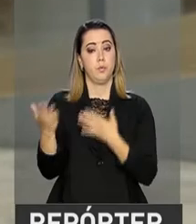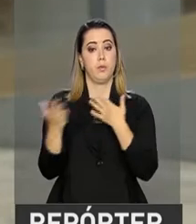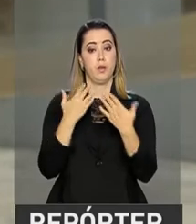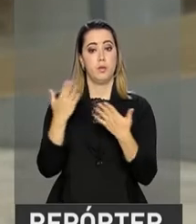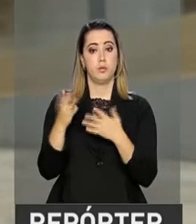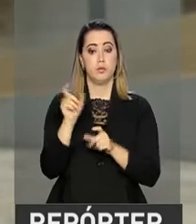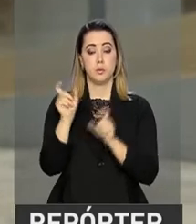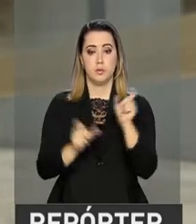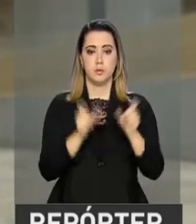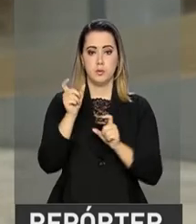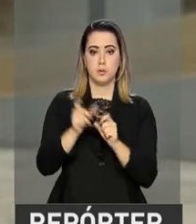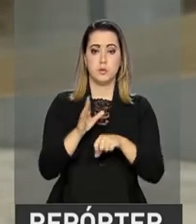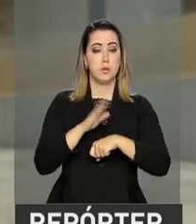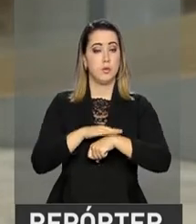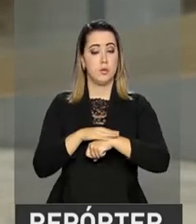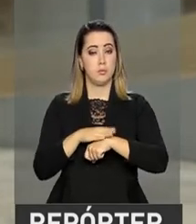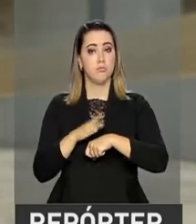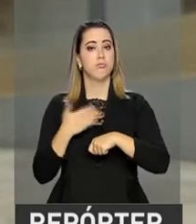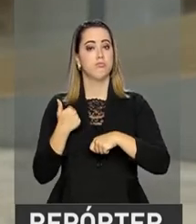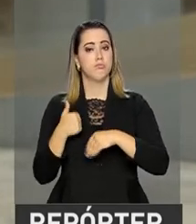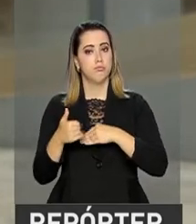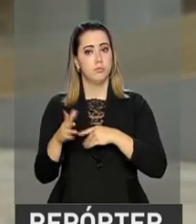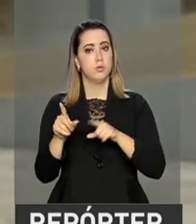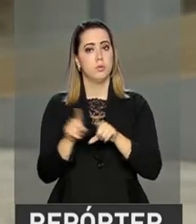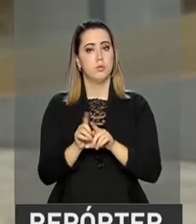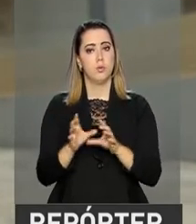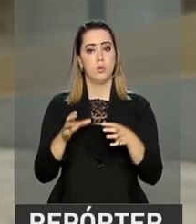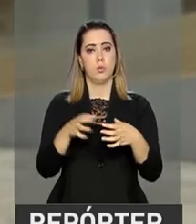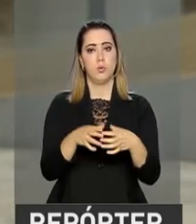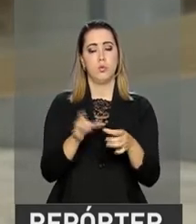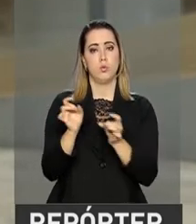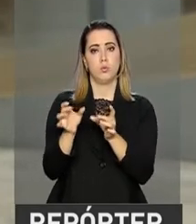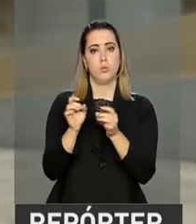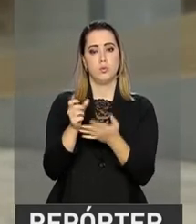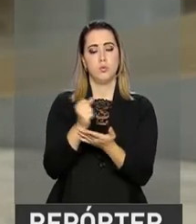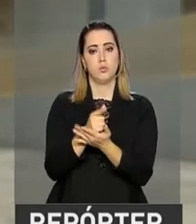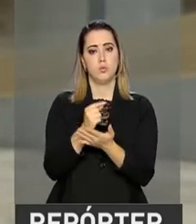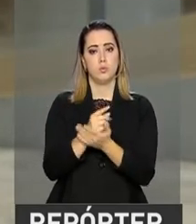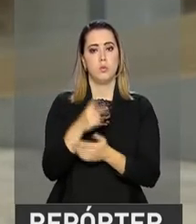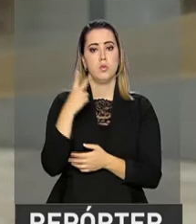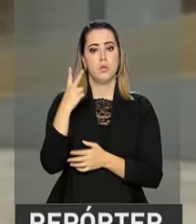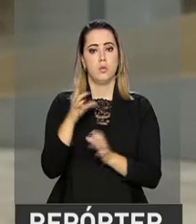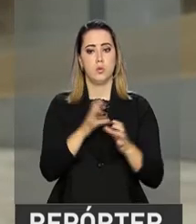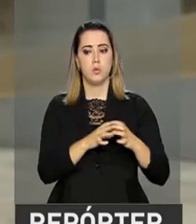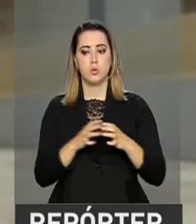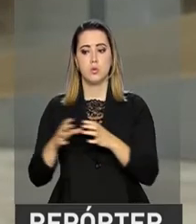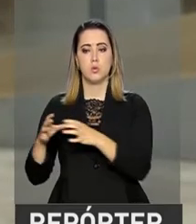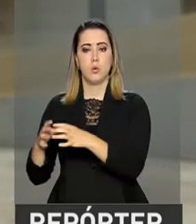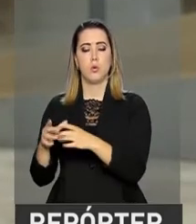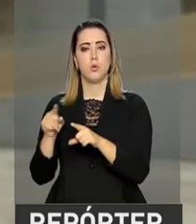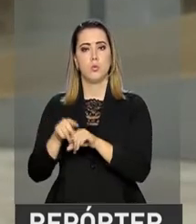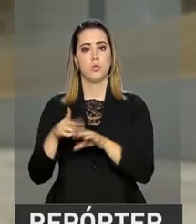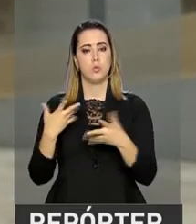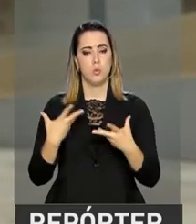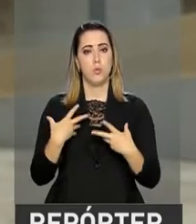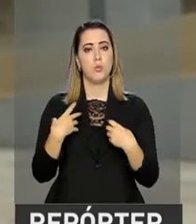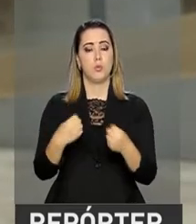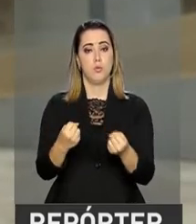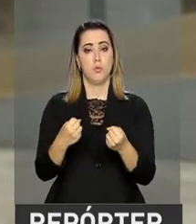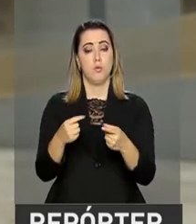aos funcionários temporários a confederação nacional do comércio estima que dois setores vão puxar as contratações